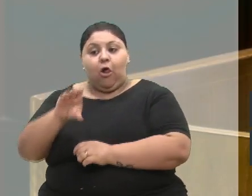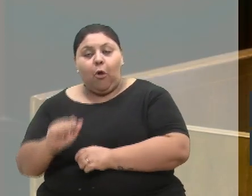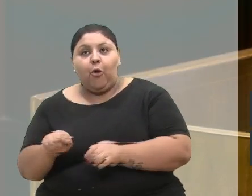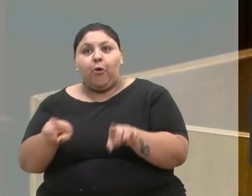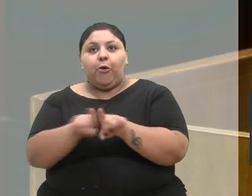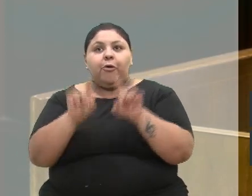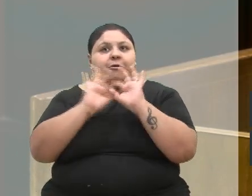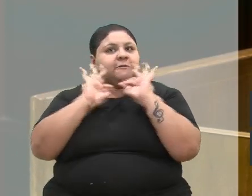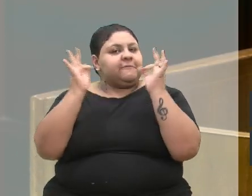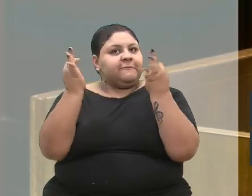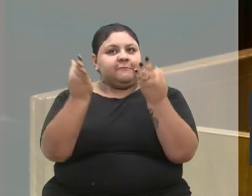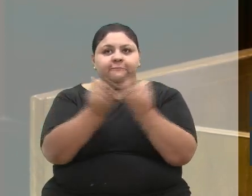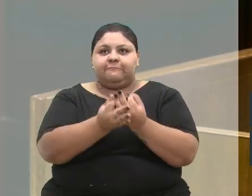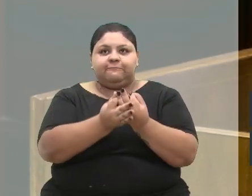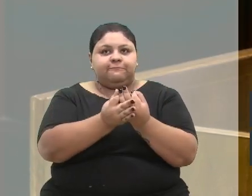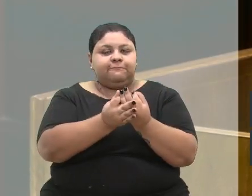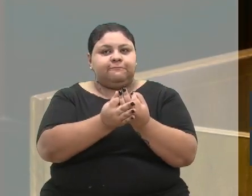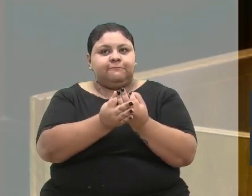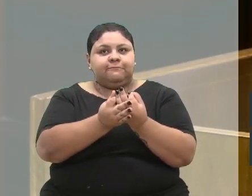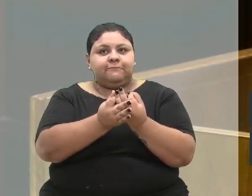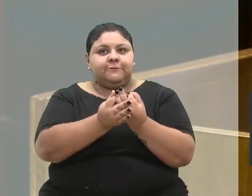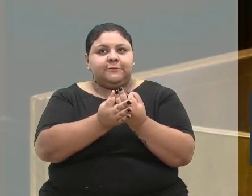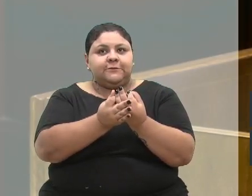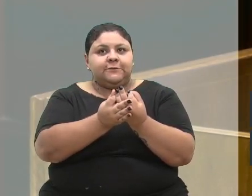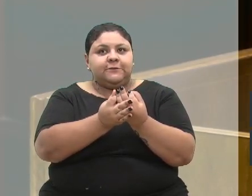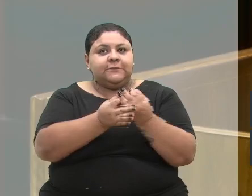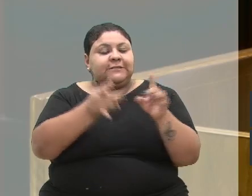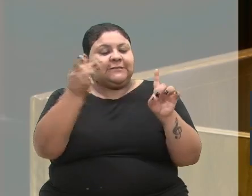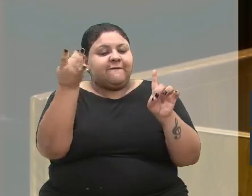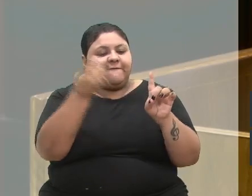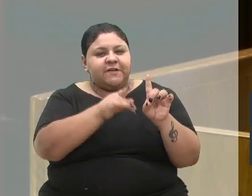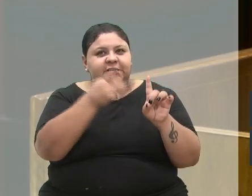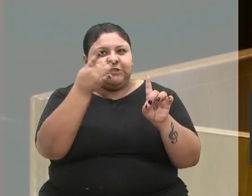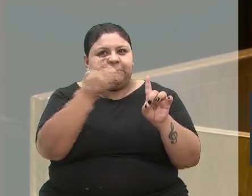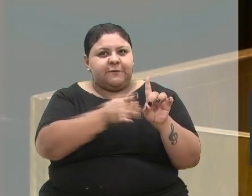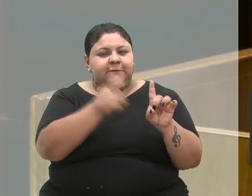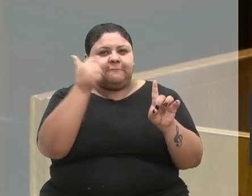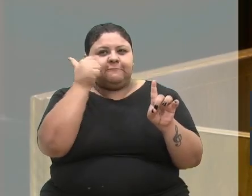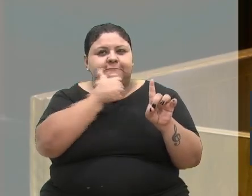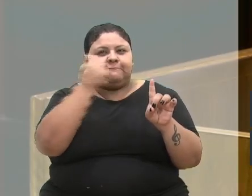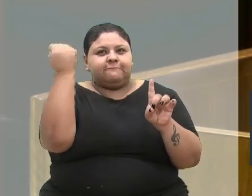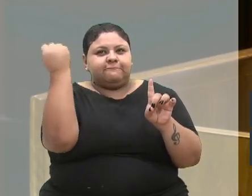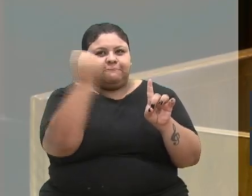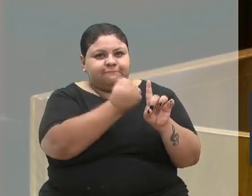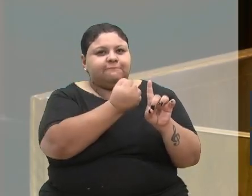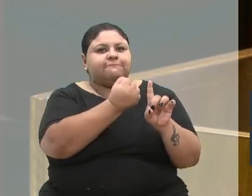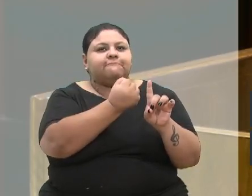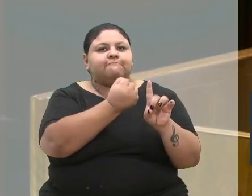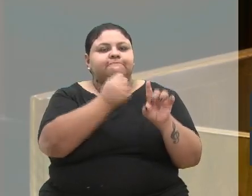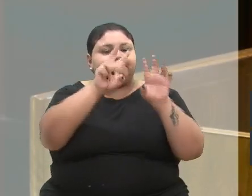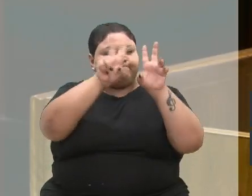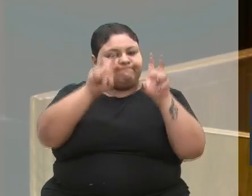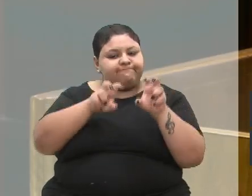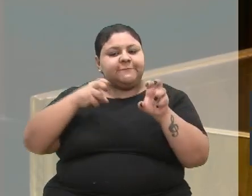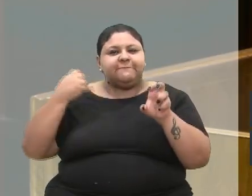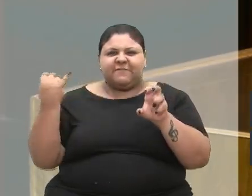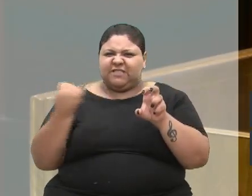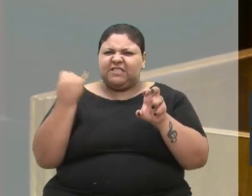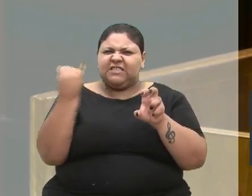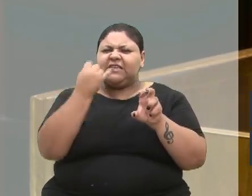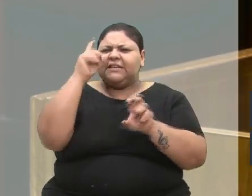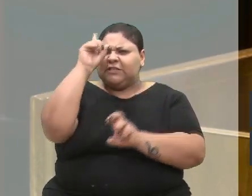dessa vítima, né, do feminicídio. Para nós é um tema muito caro também, como deputada, né? A gente aprovou esse